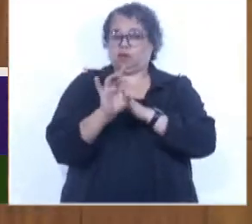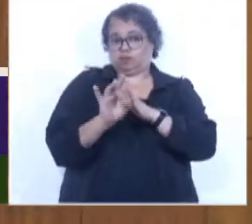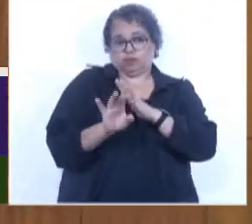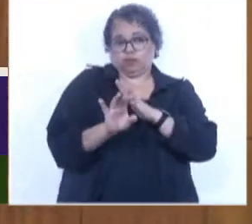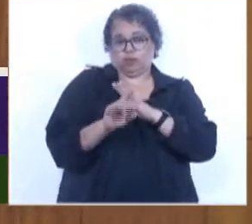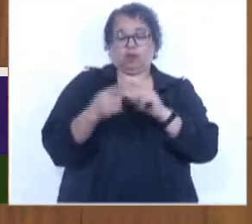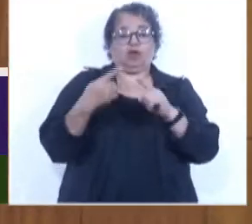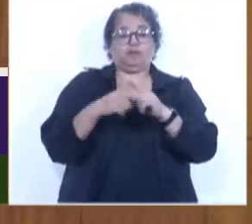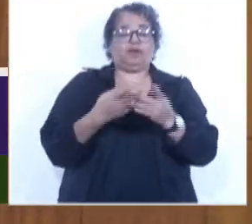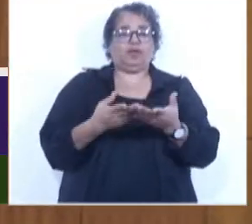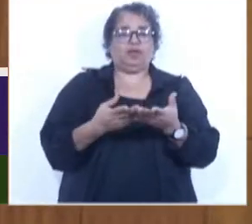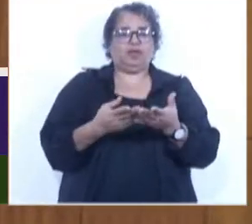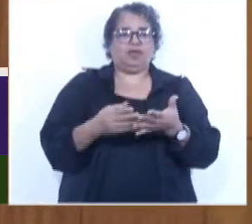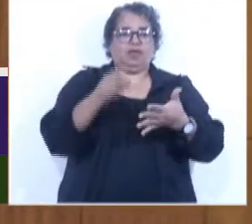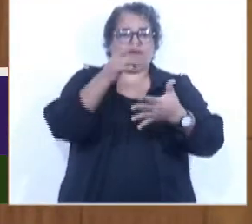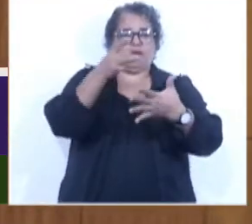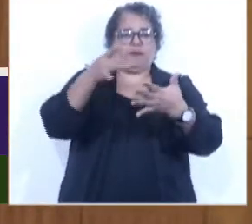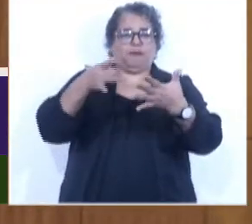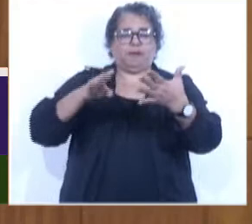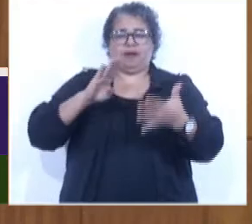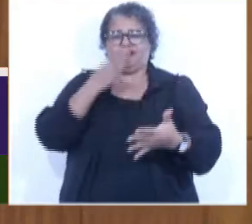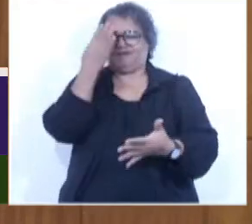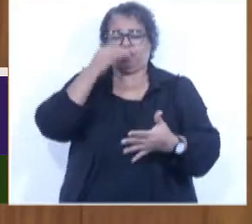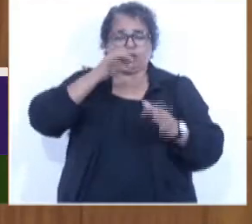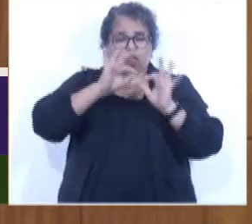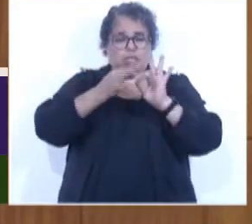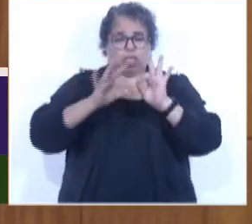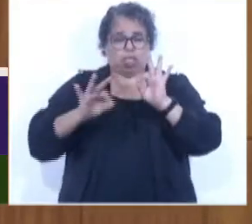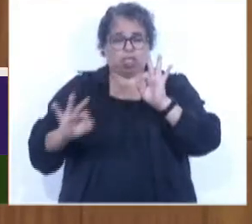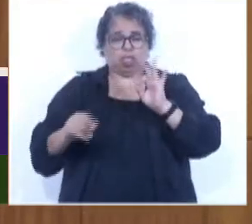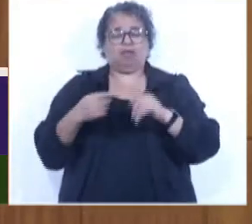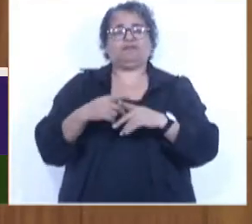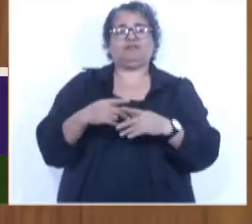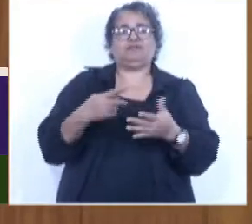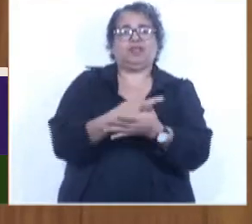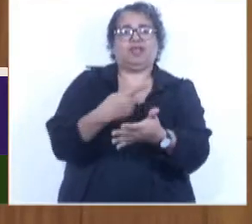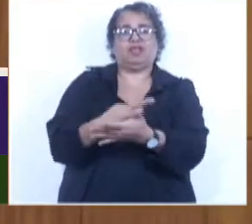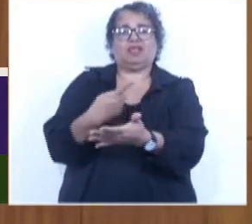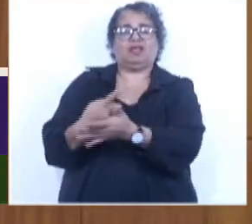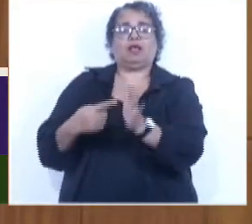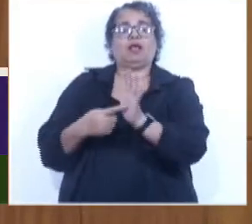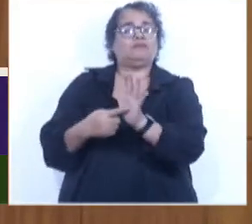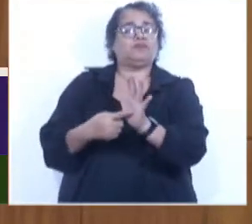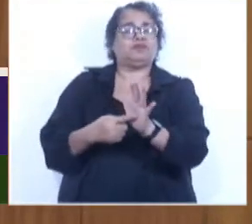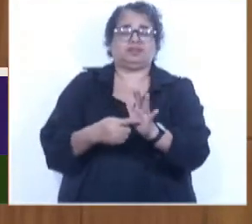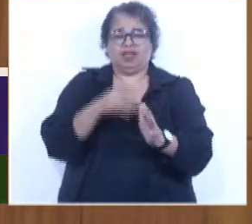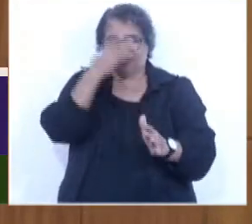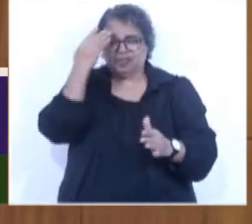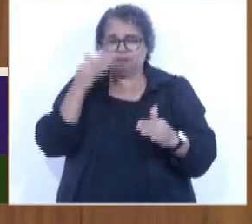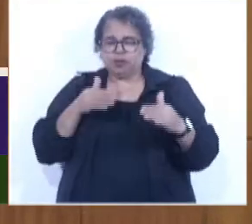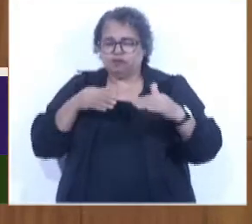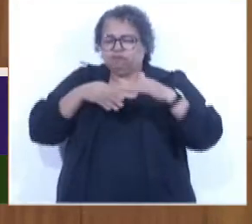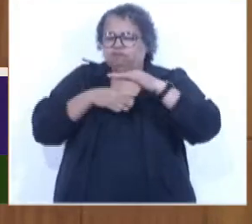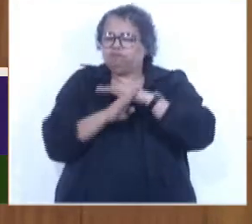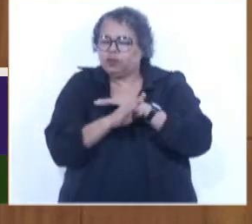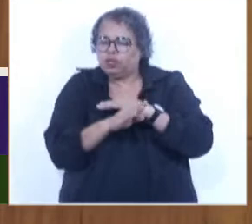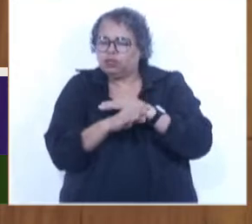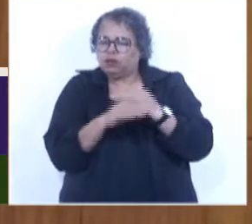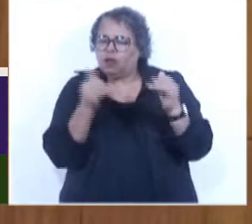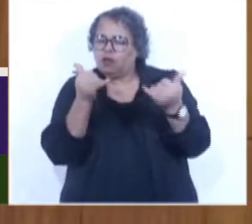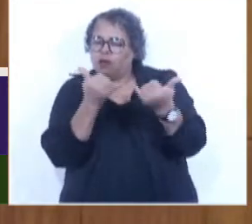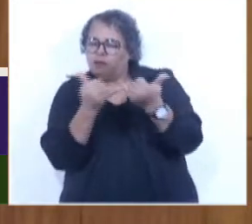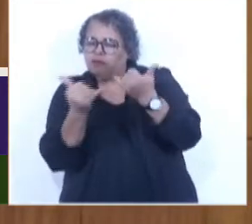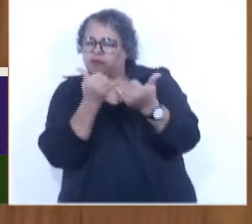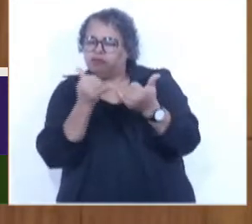diante tantas narrativas falsas que foram feitas de tantos vídeos mostrando infiltrados em movimentos vídeos